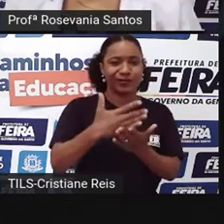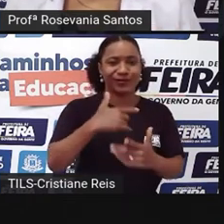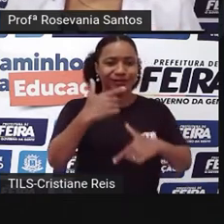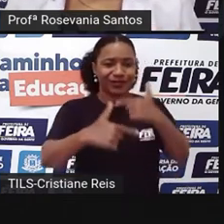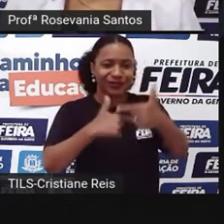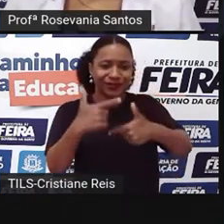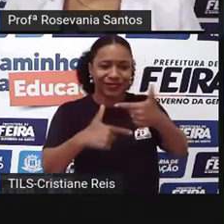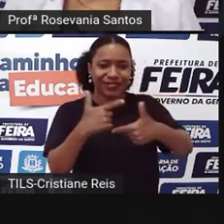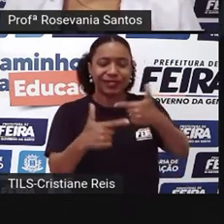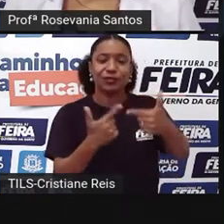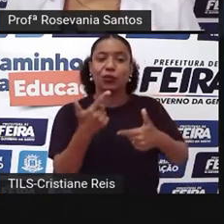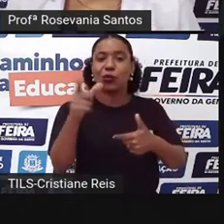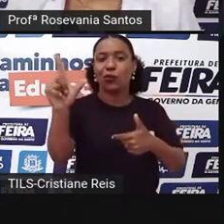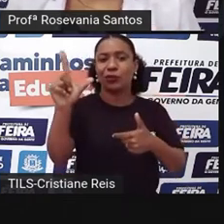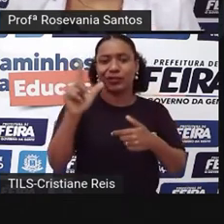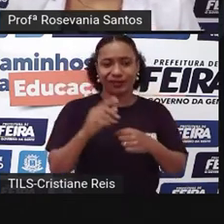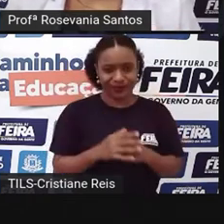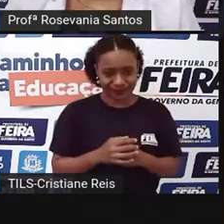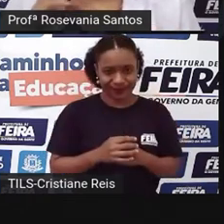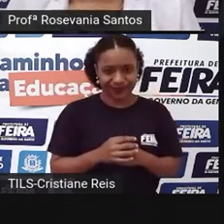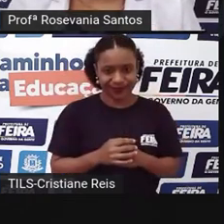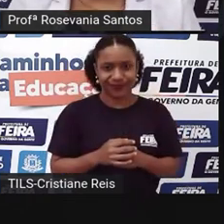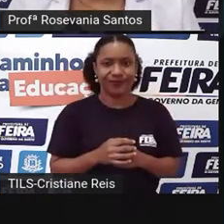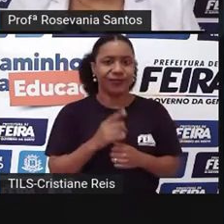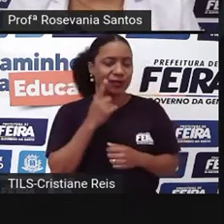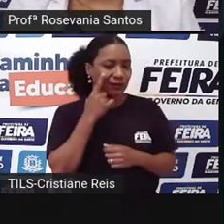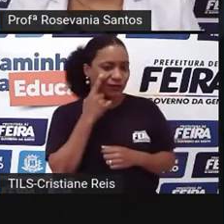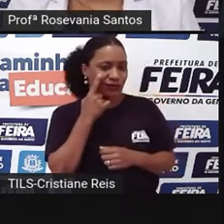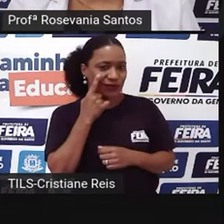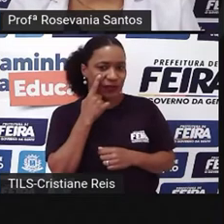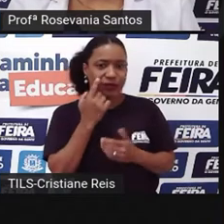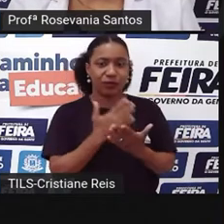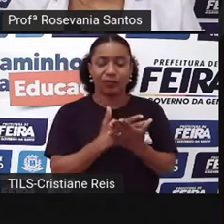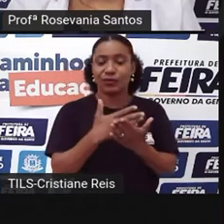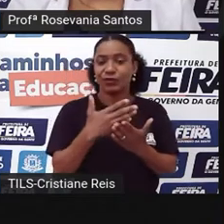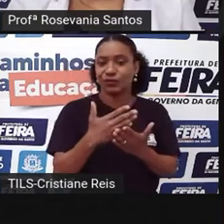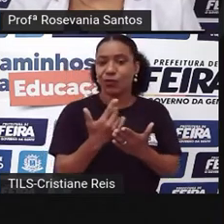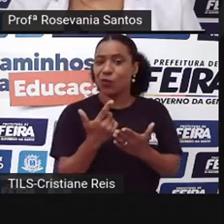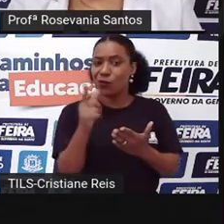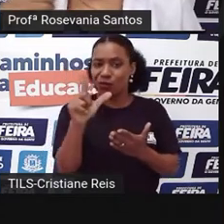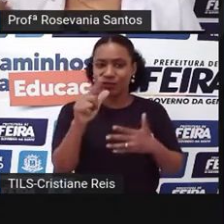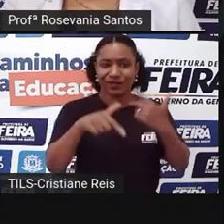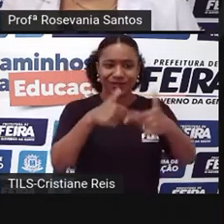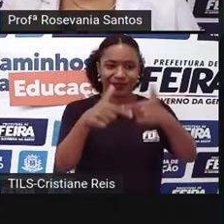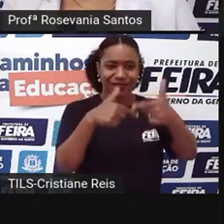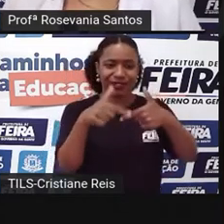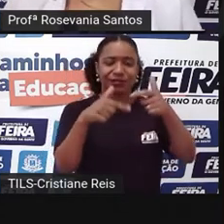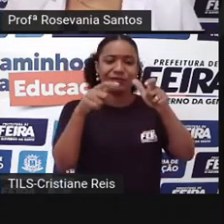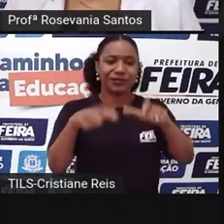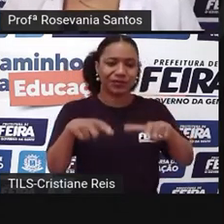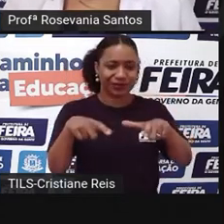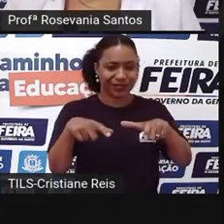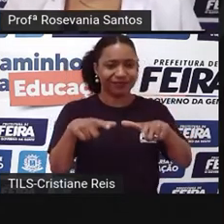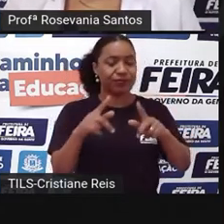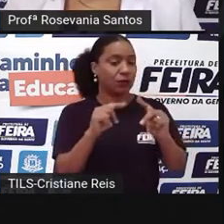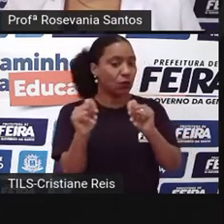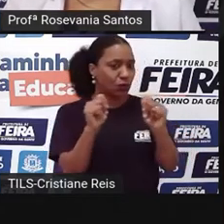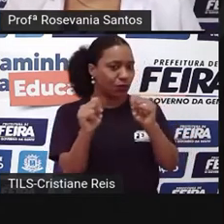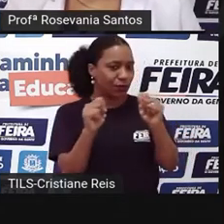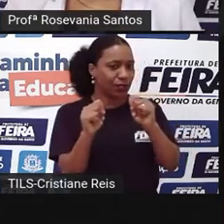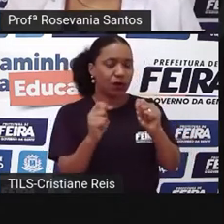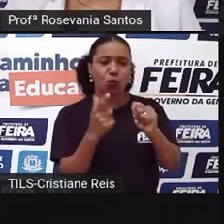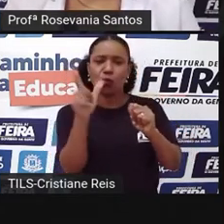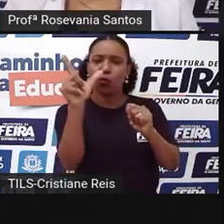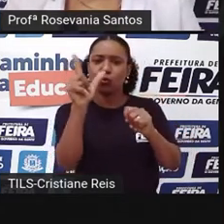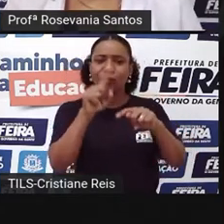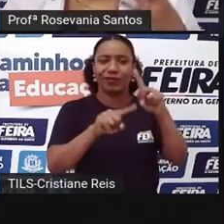a, bora dizer assim, a perder essa competitividade. Elas assumiram a economia do lugar, mas com essa falta